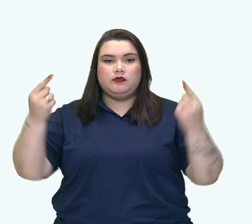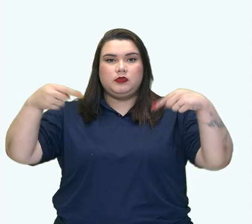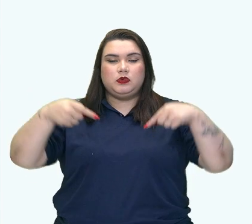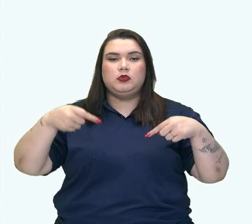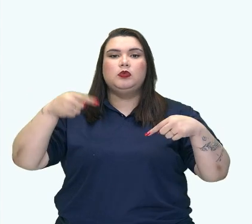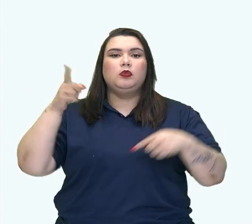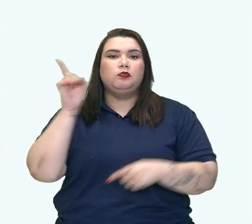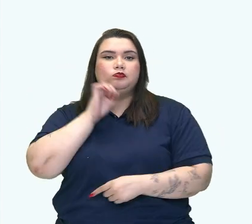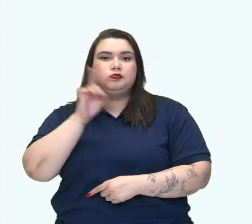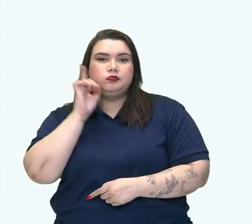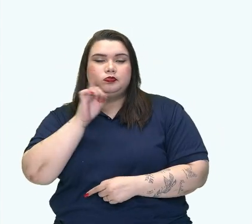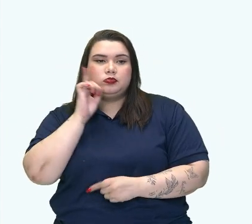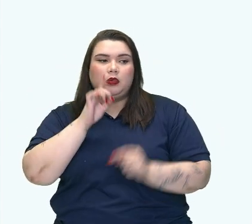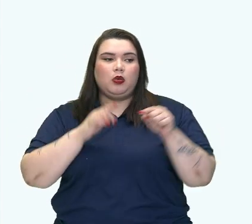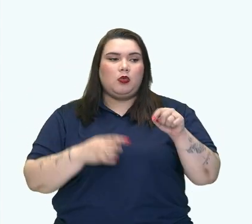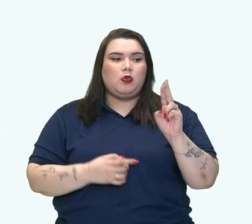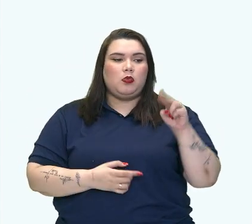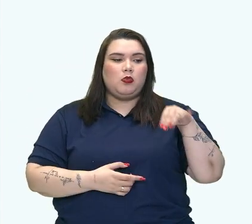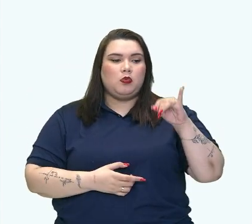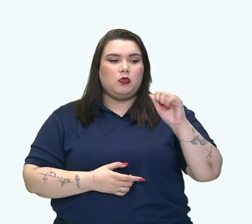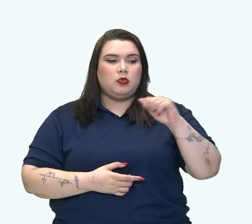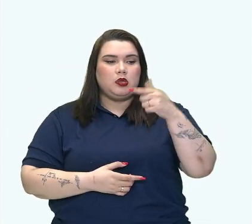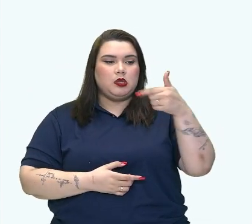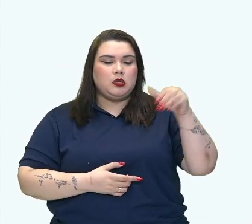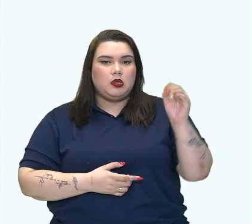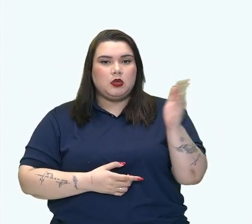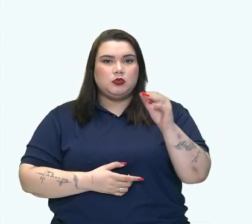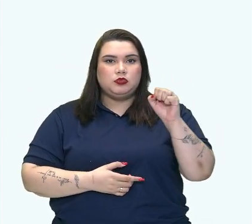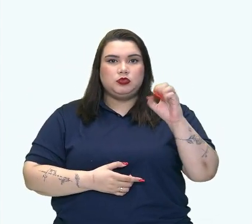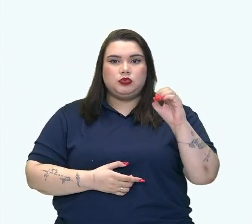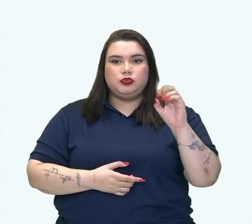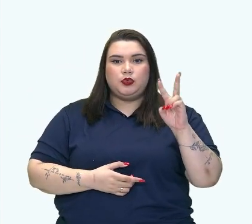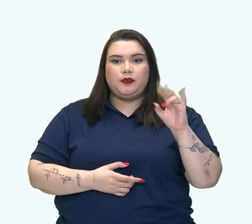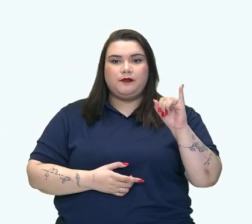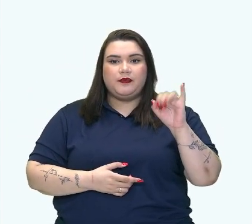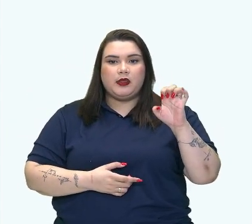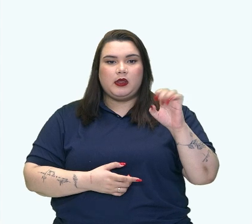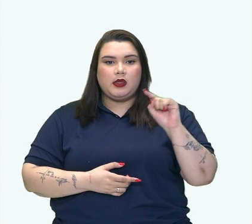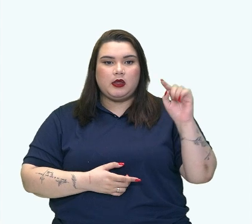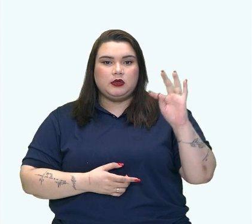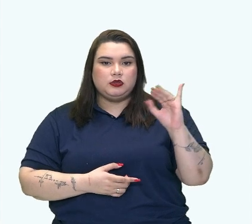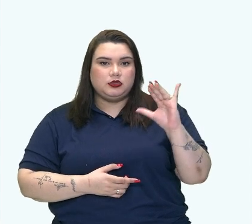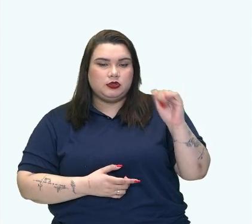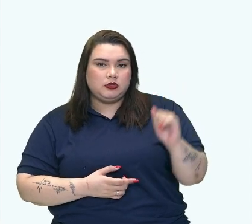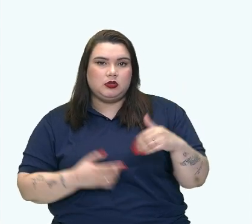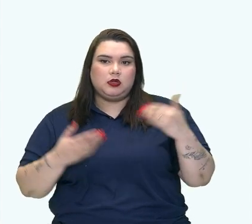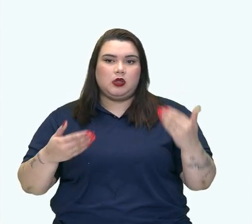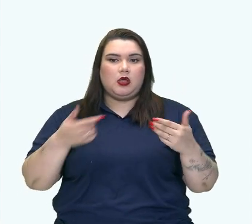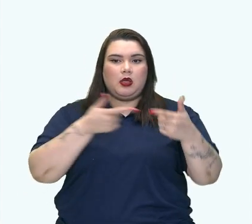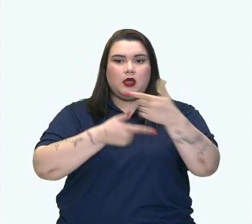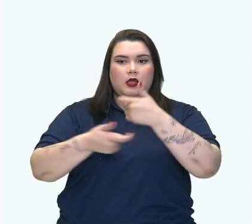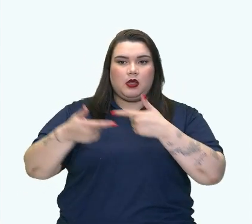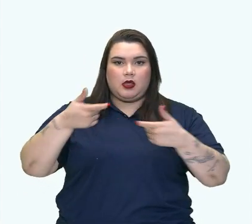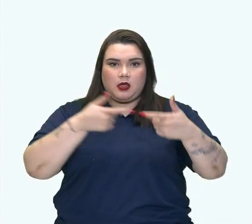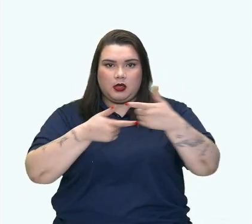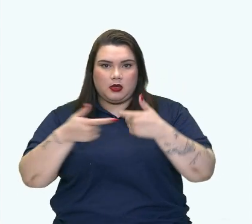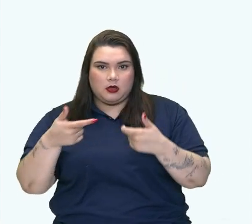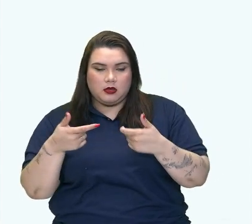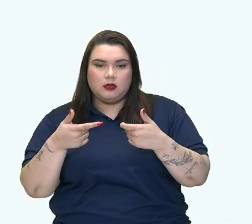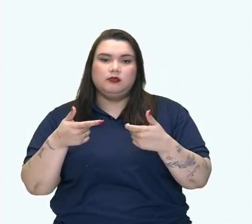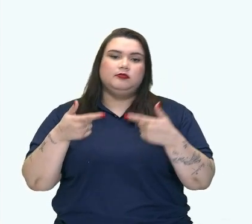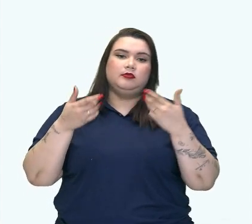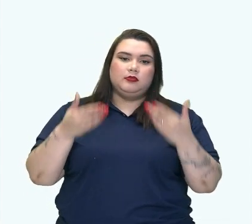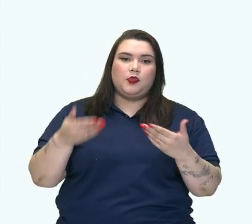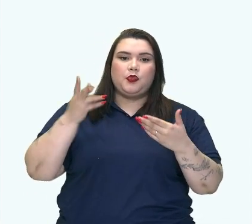União Soviética, aquele medo de outra guerra, uma guerra nuclear, aquelas ameaças